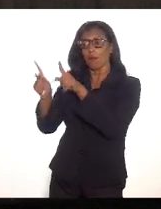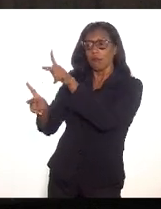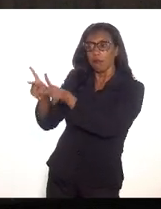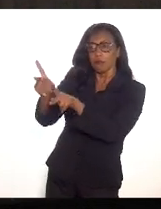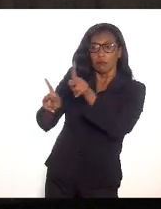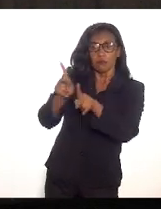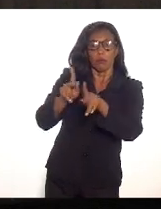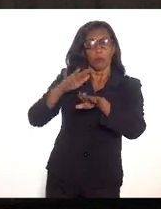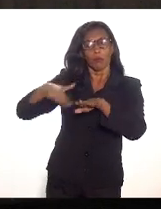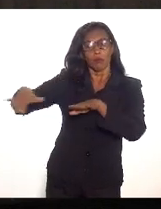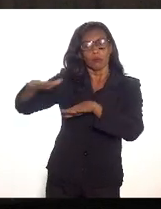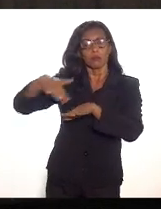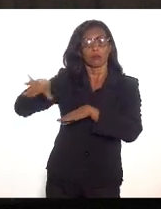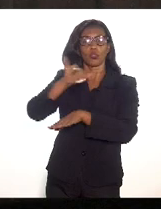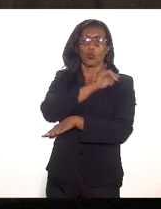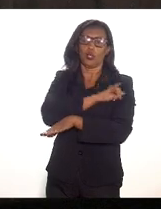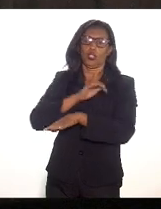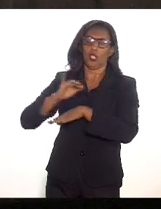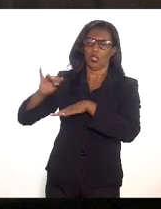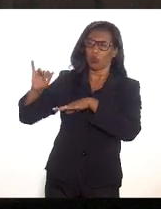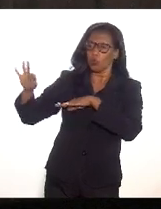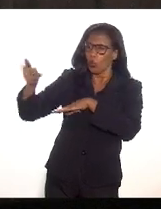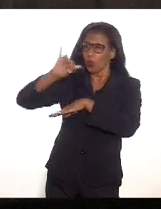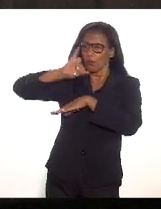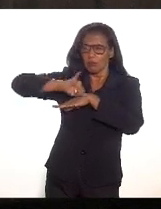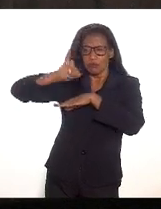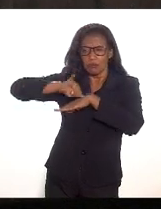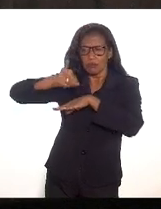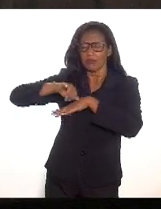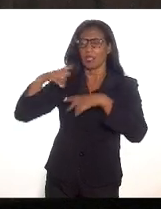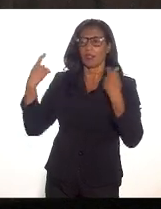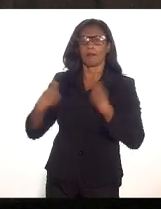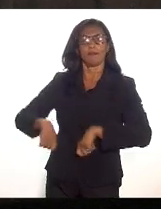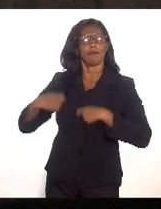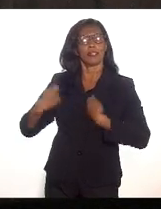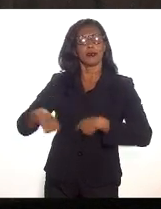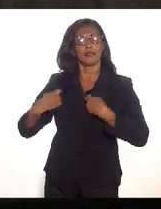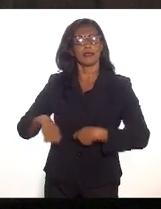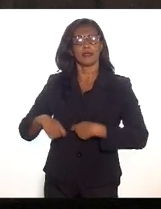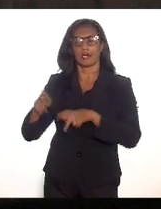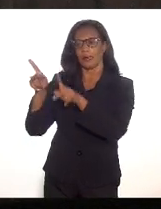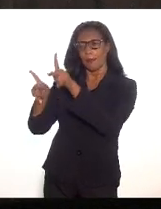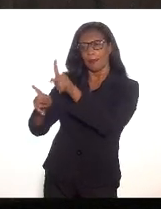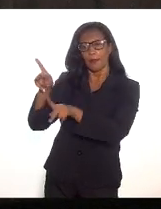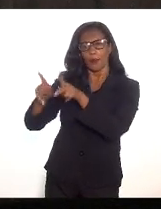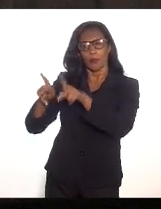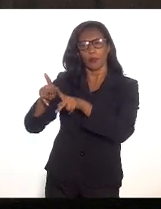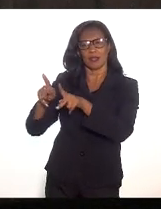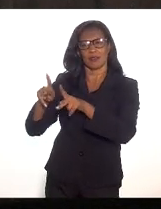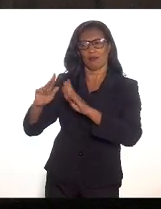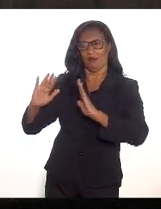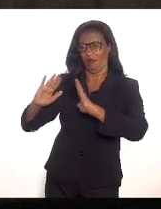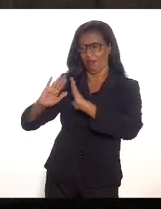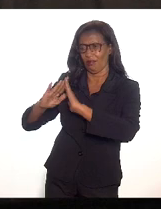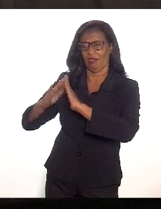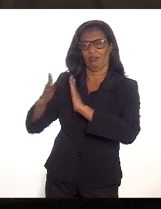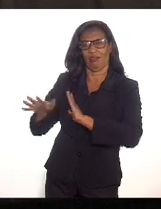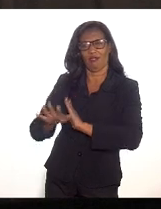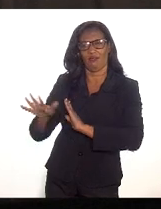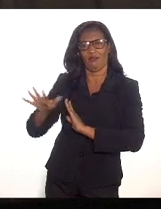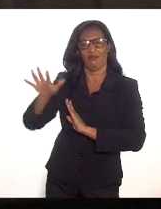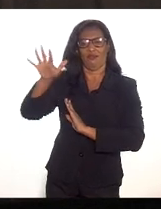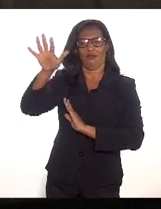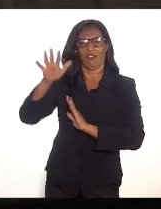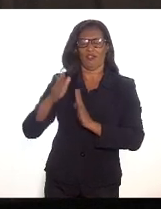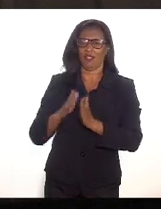população do nosso Estado, para atender a população que mais precisa, que são as populações das periferias, das favelas, dos